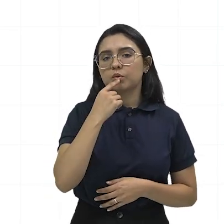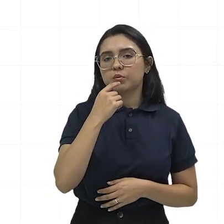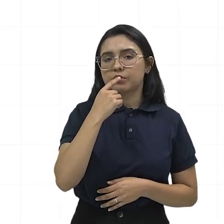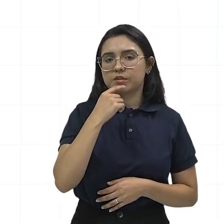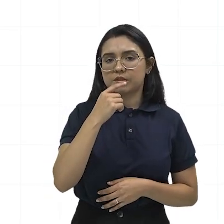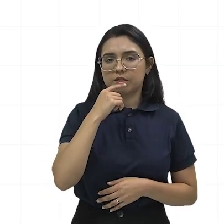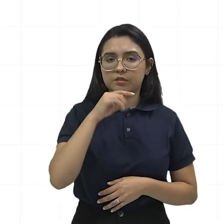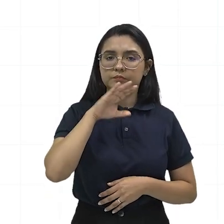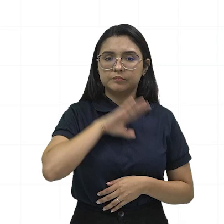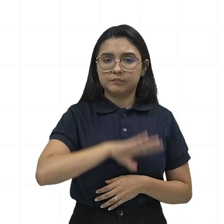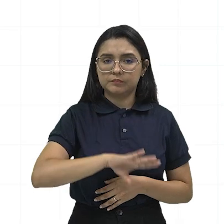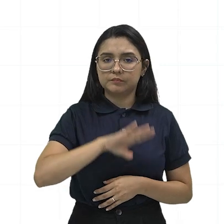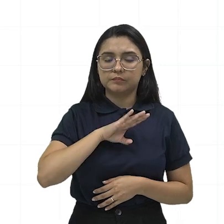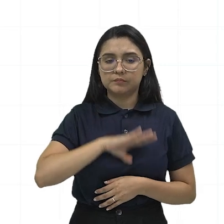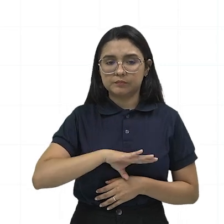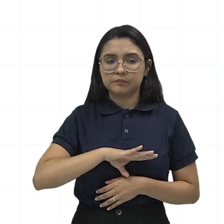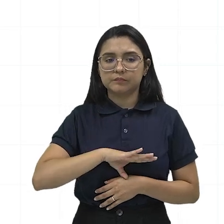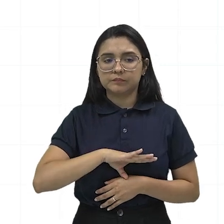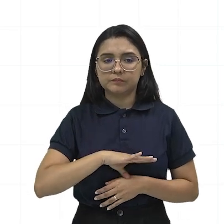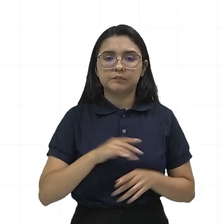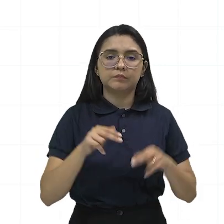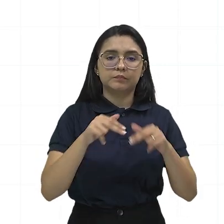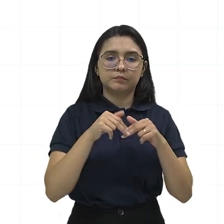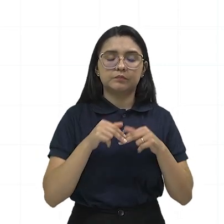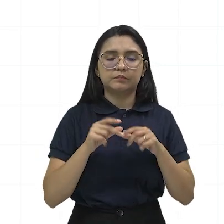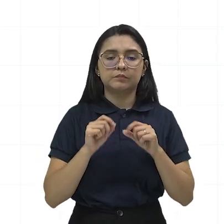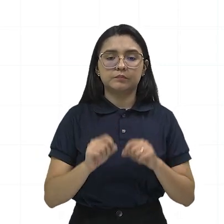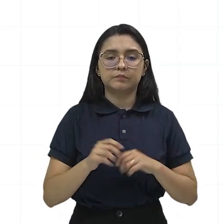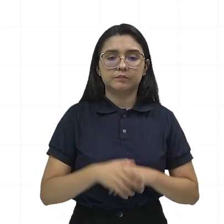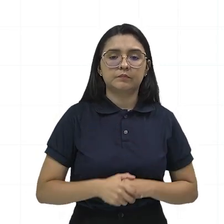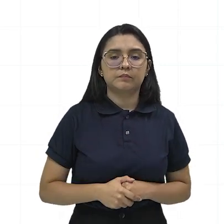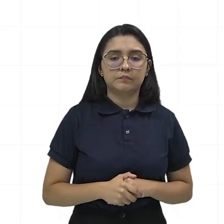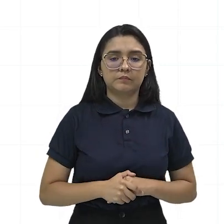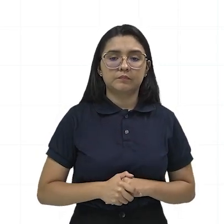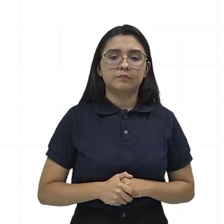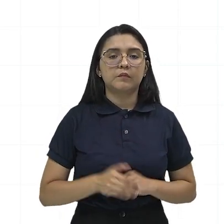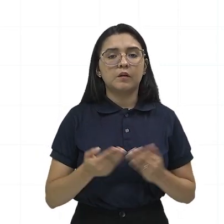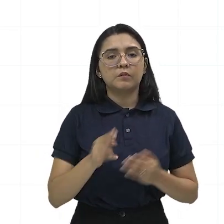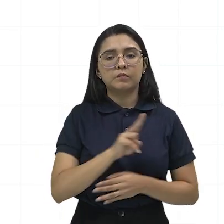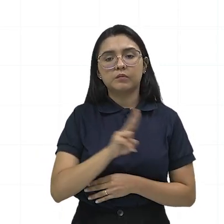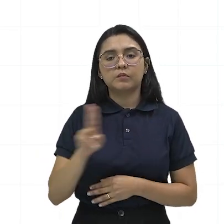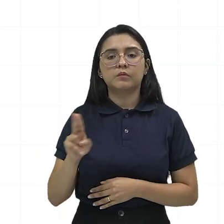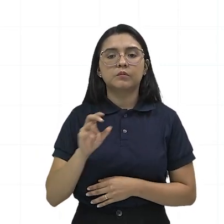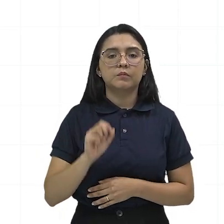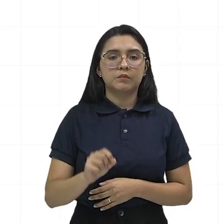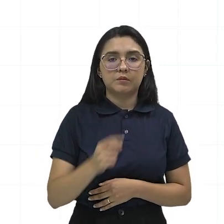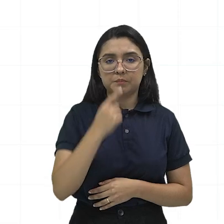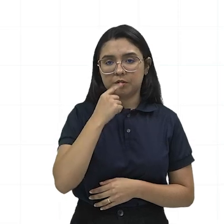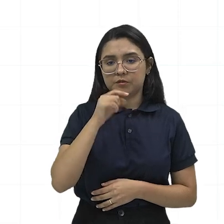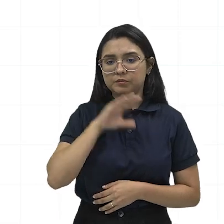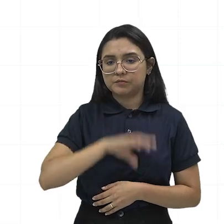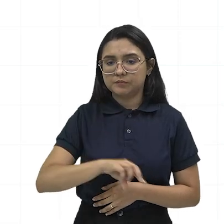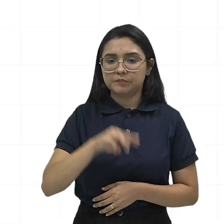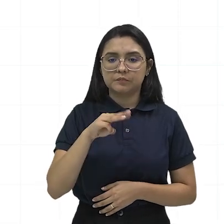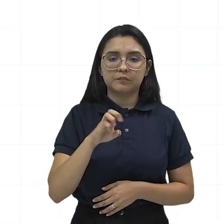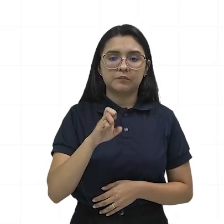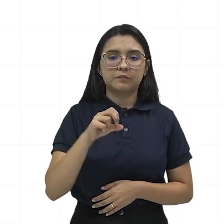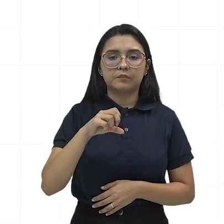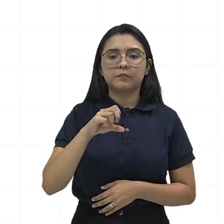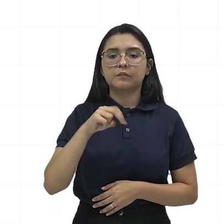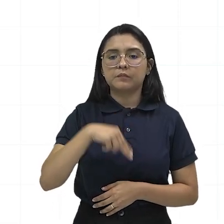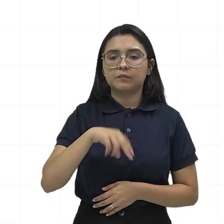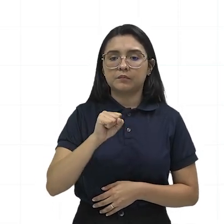do rompimento dos vasos sanguíneos vai ser o processo denominado de menstruação, tá?